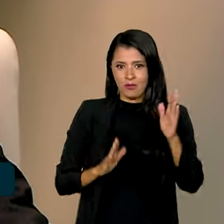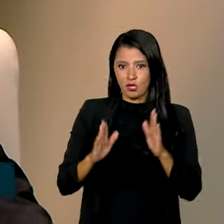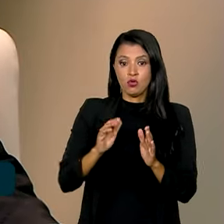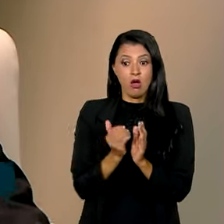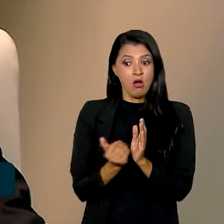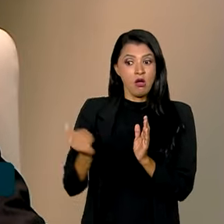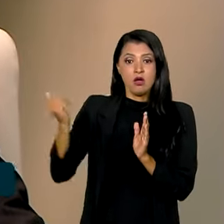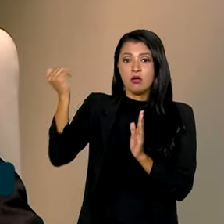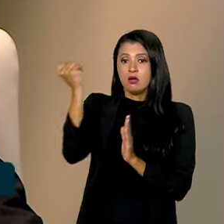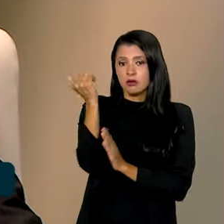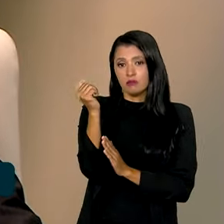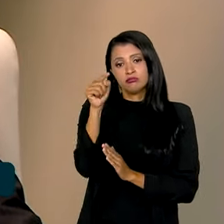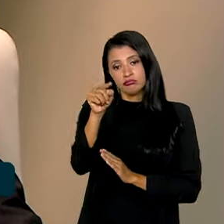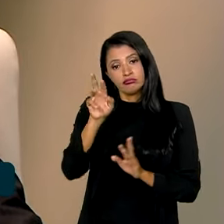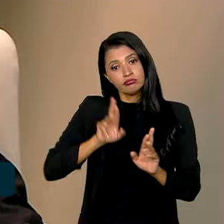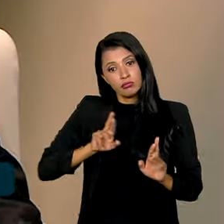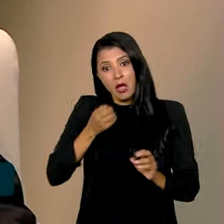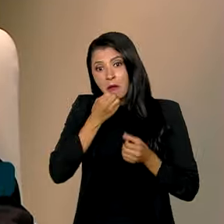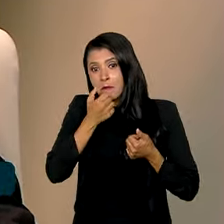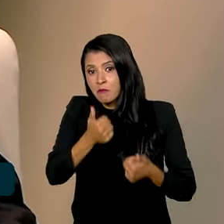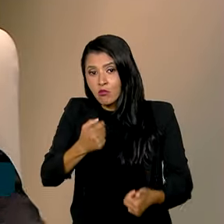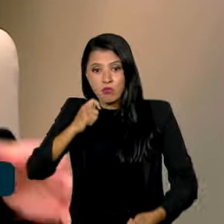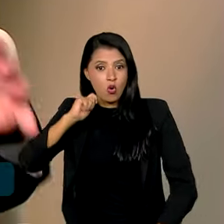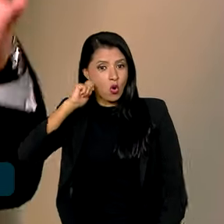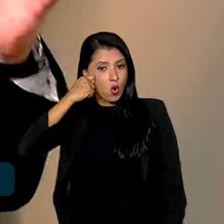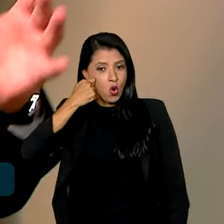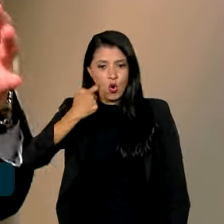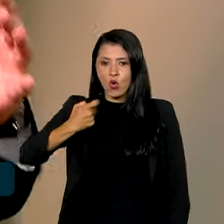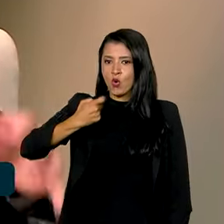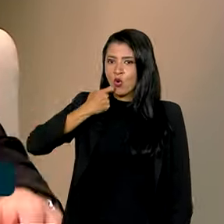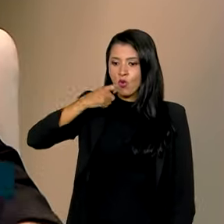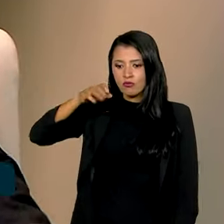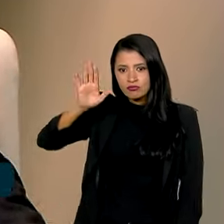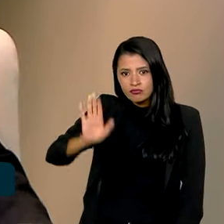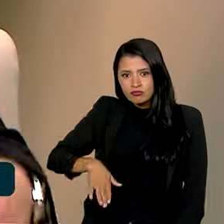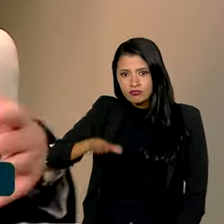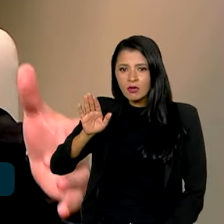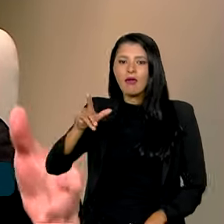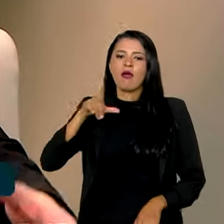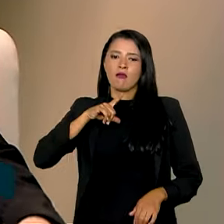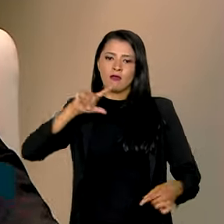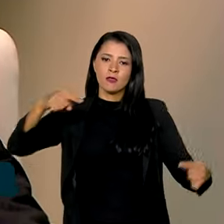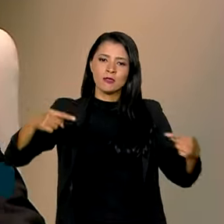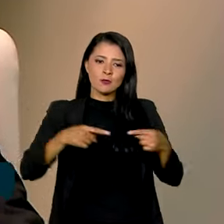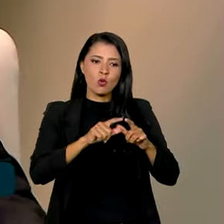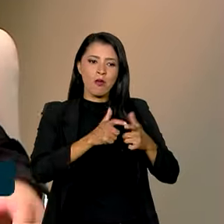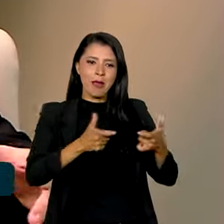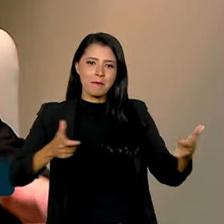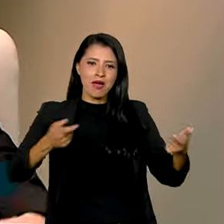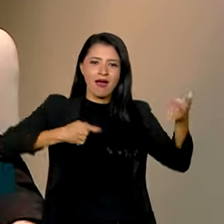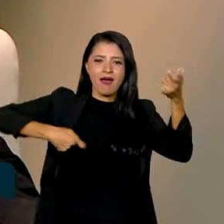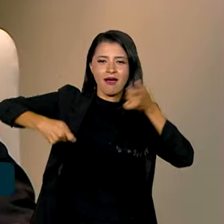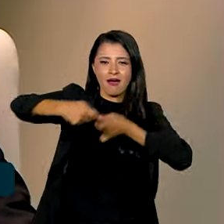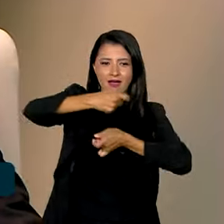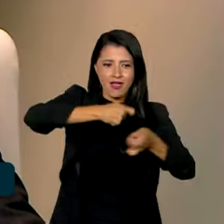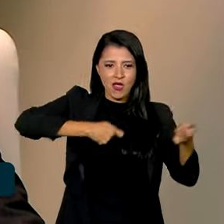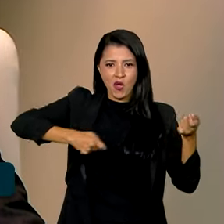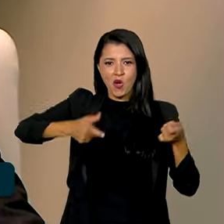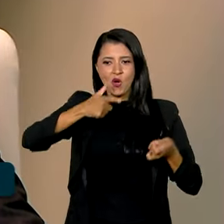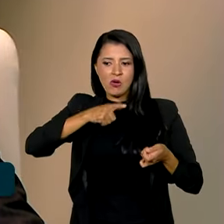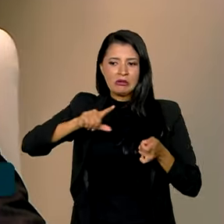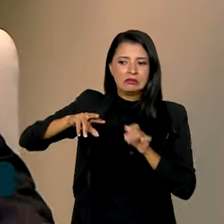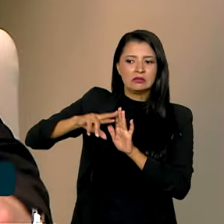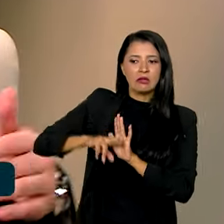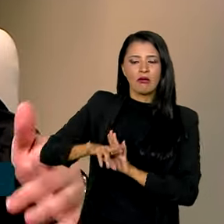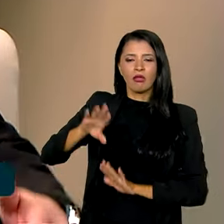mais. Então a nossa expectativa é de uma boa Black Friday, em que pese isso está inserido às vezes dentro do ambiente maior de economia, né, de